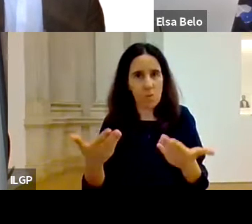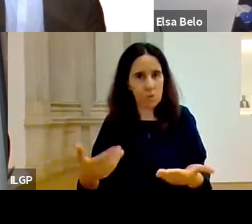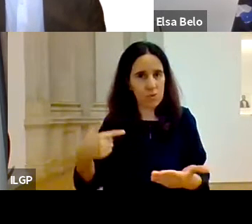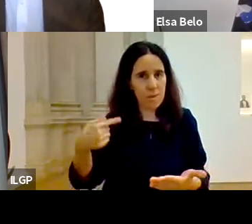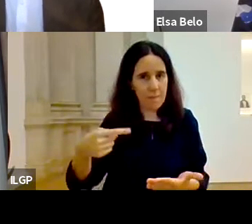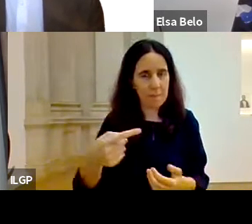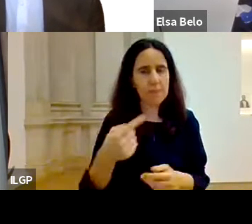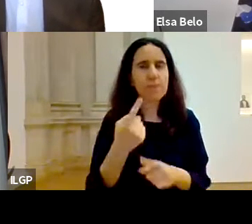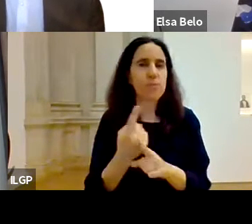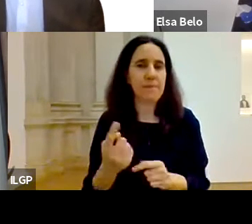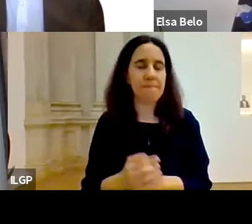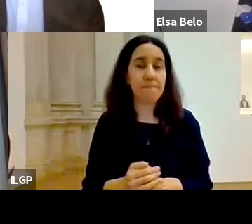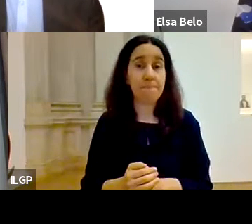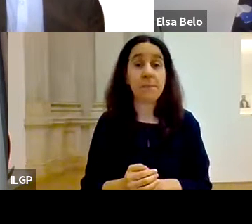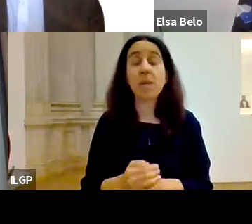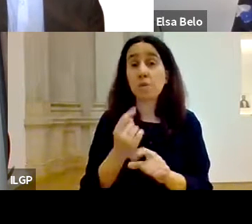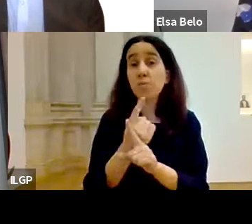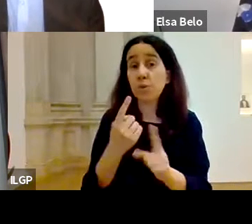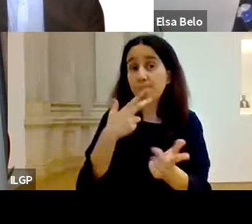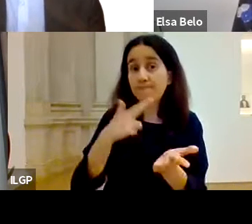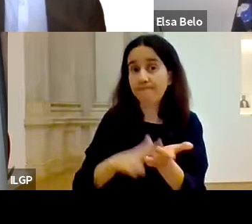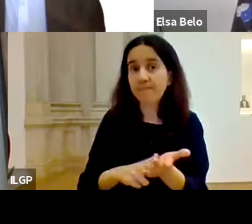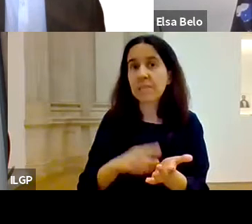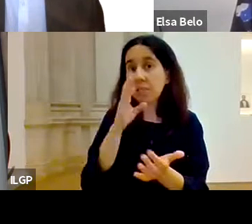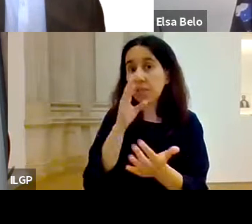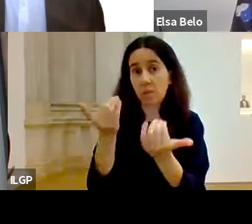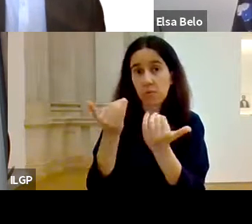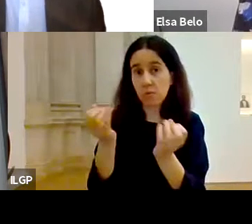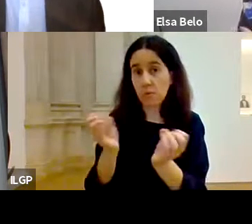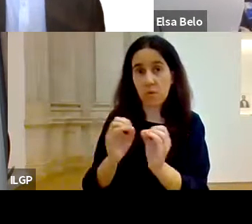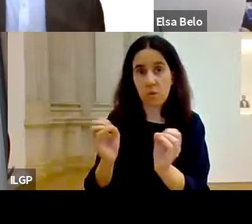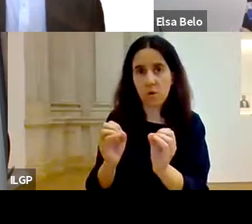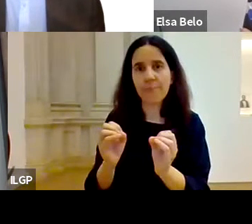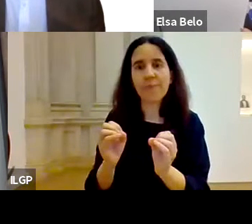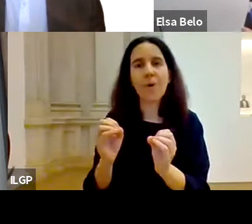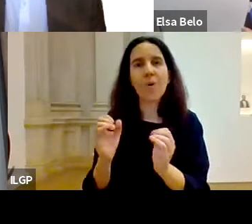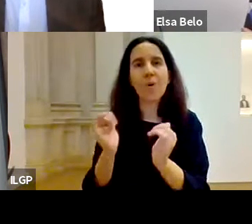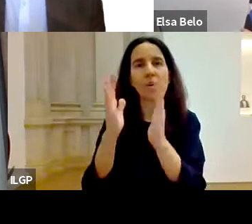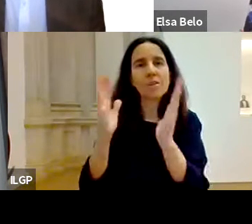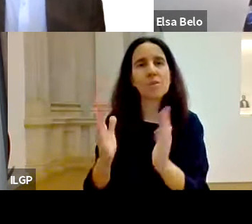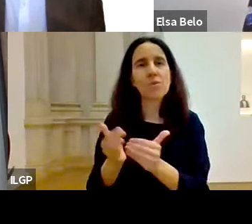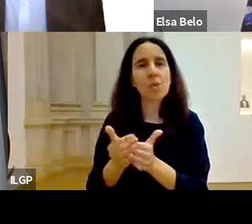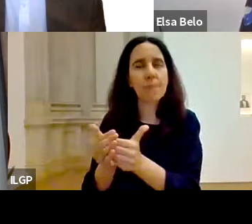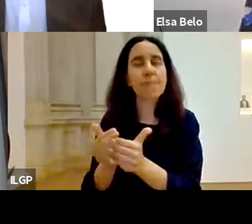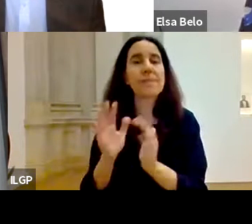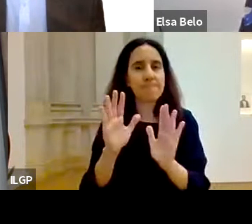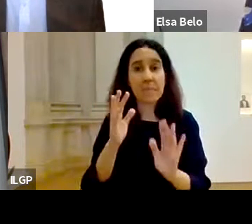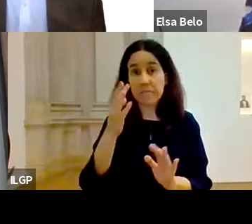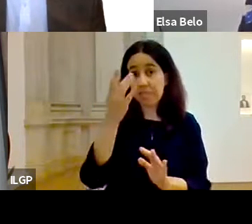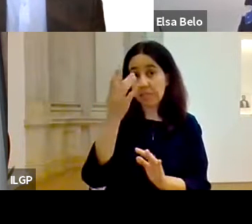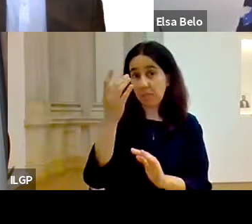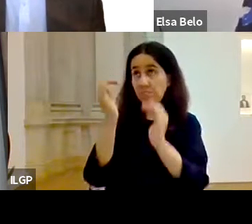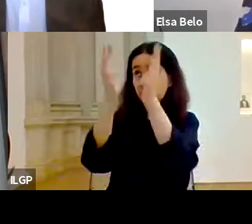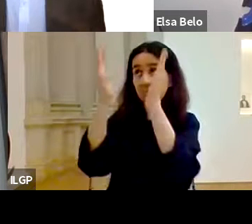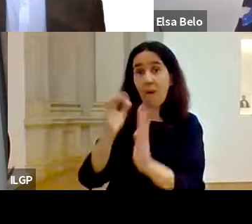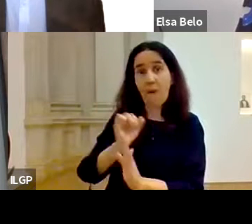E porquê? Porque, na verdade, na ausência de informação do ponto de vista organizacional, isto é, se a minha instituição não me providencia